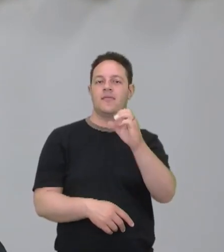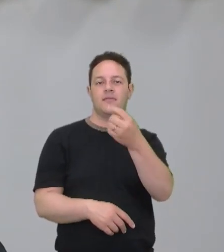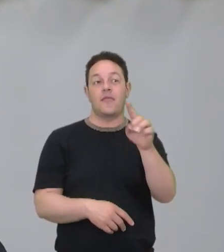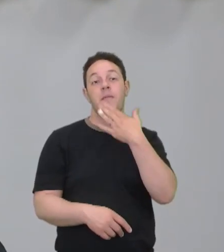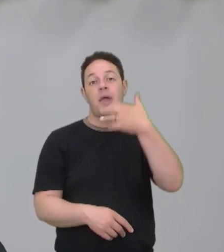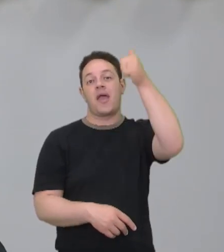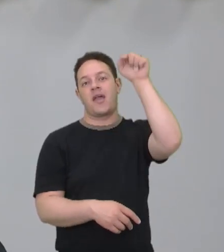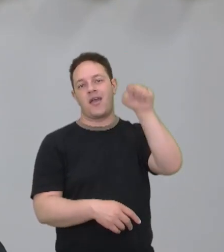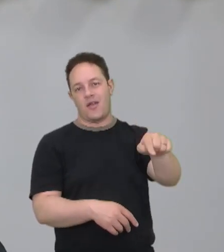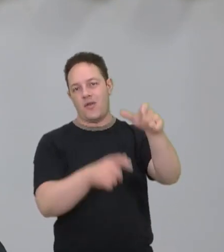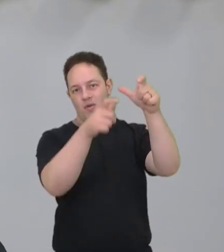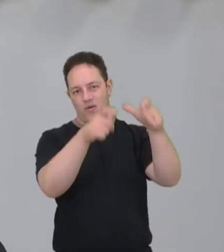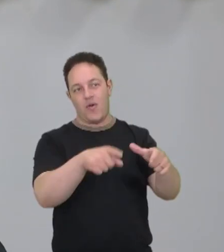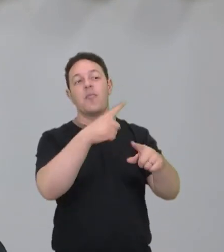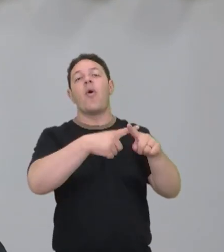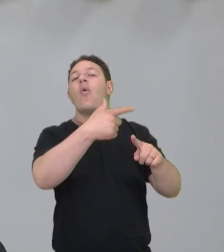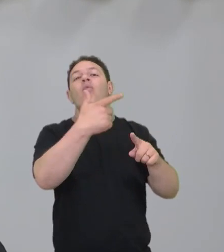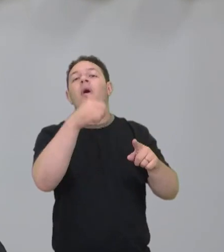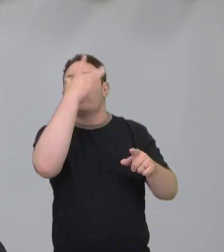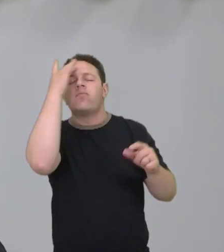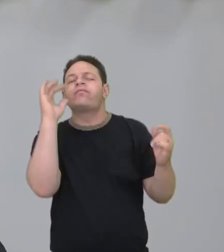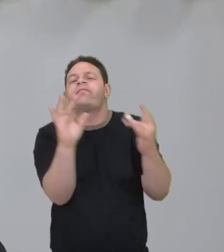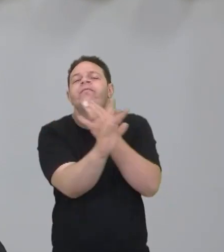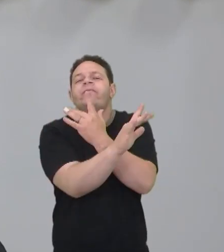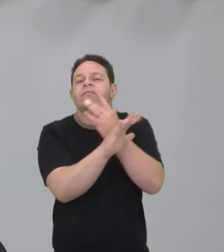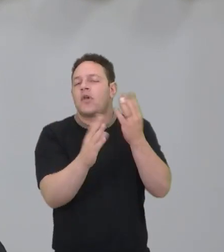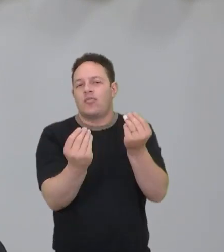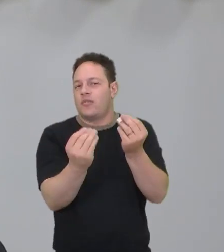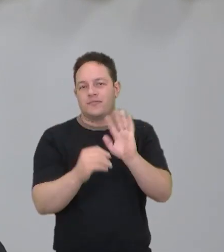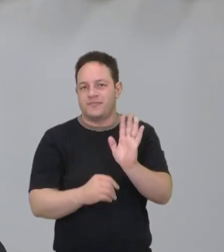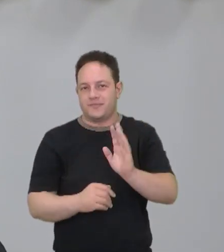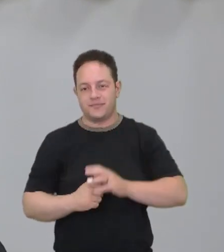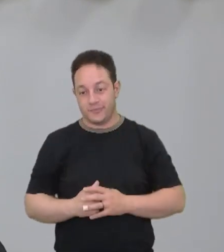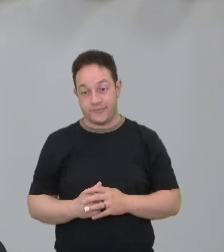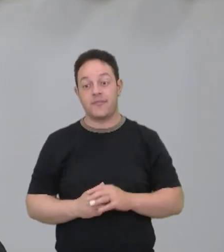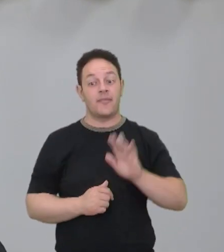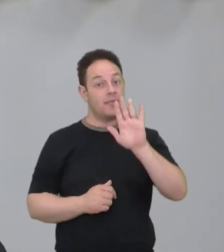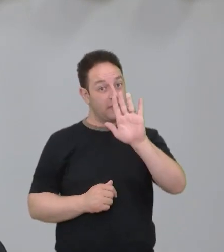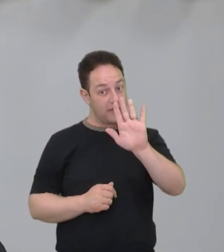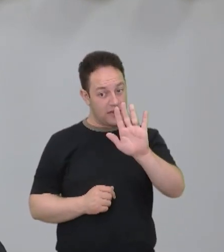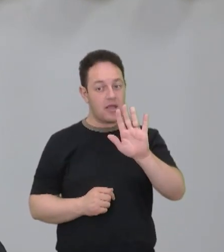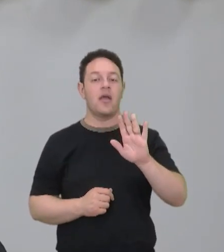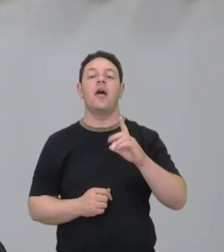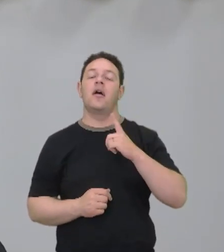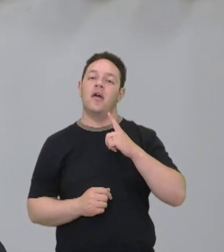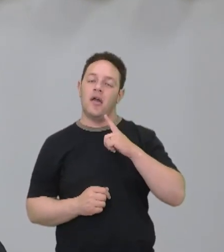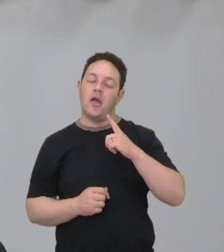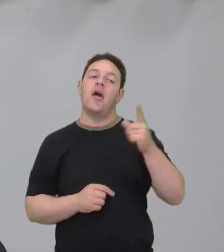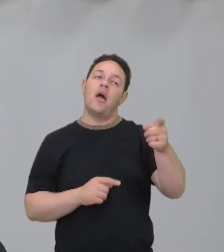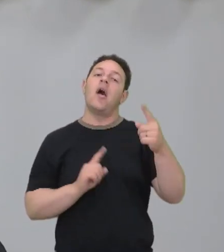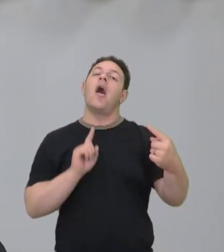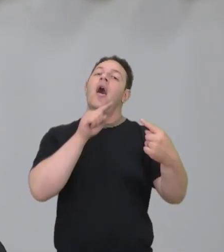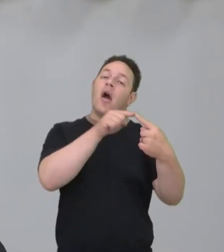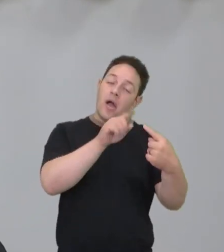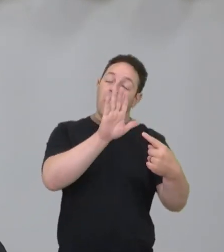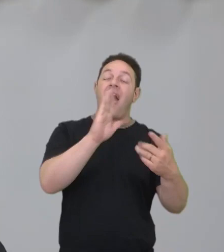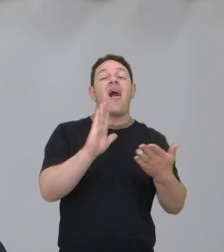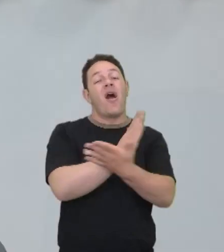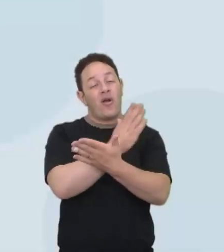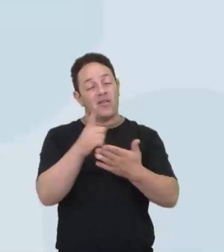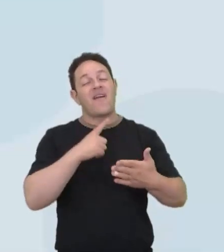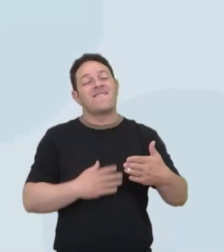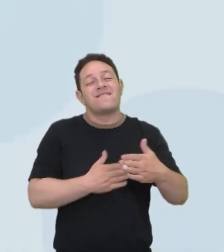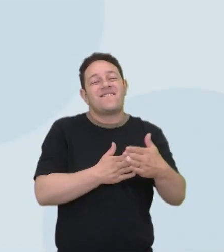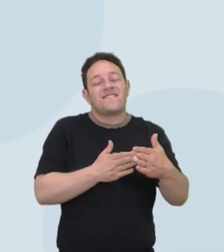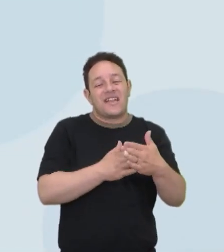melhor aplicadas nessas regiões. Agora, também, né, como nós temos as aplicações, também nós temos